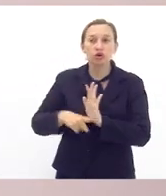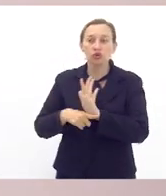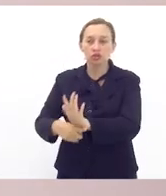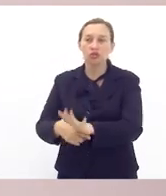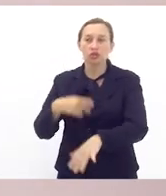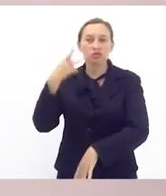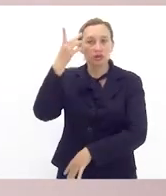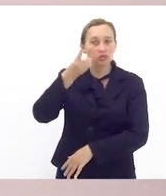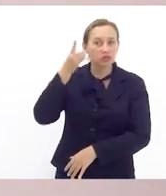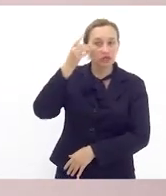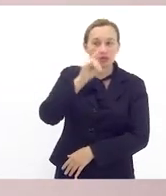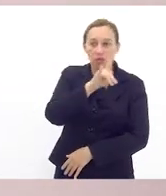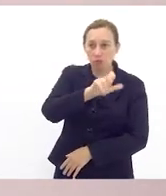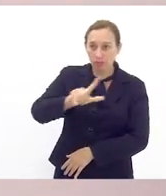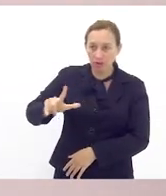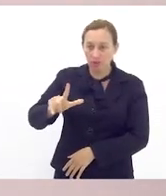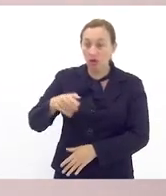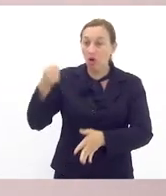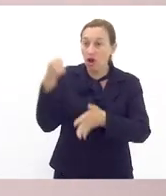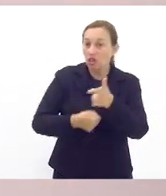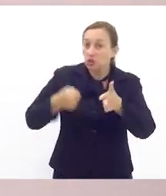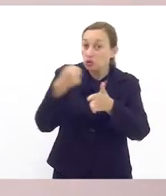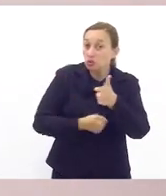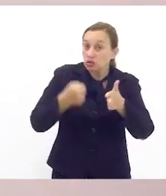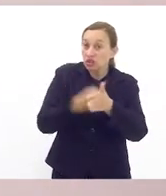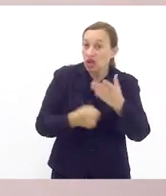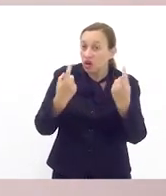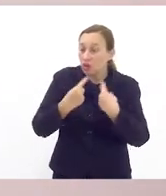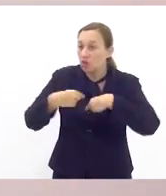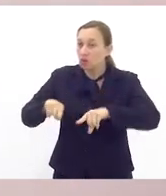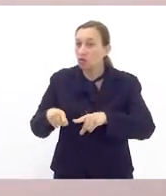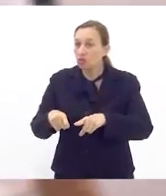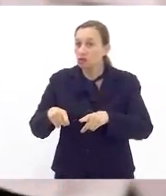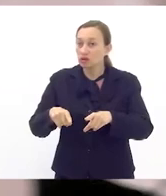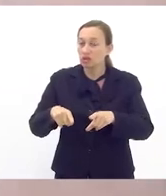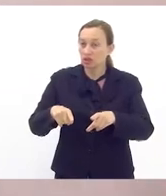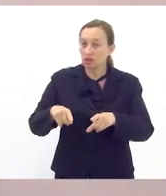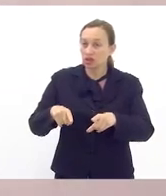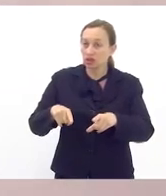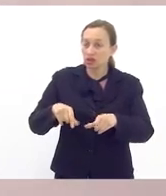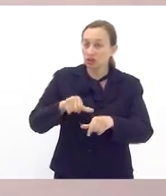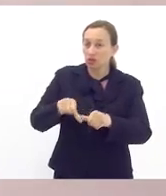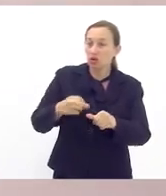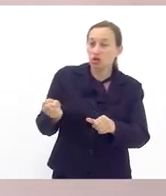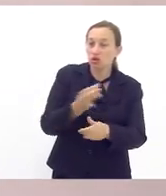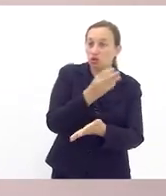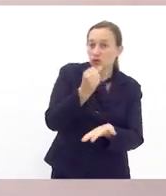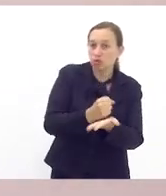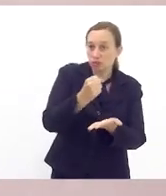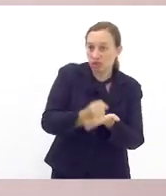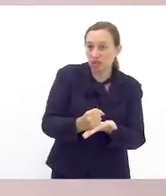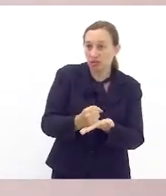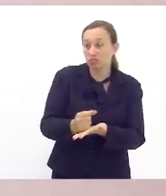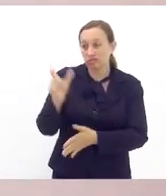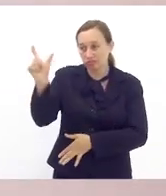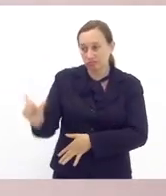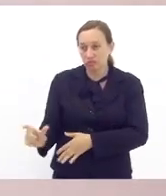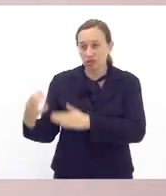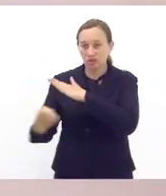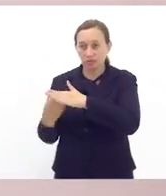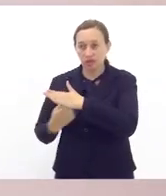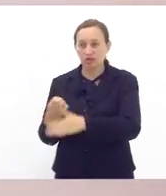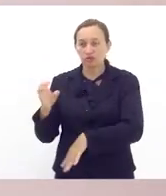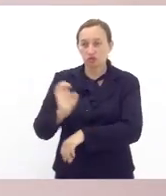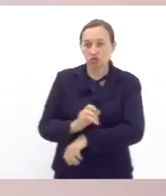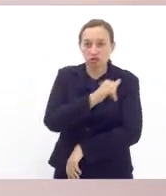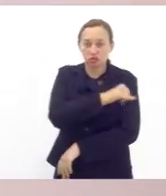pobel tá a lutar contra a renovação do contrato dessa empresa no estado